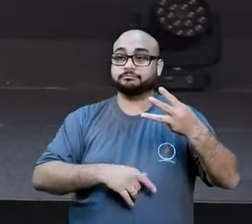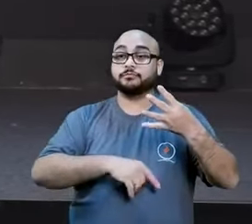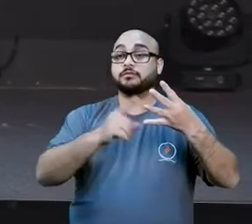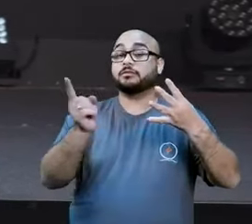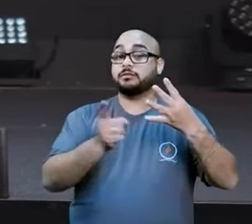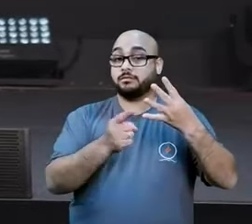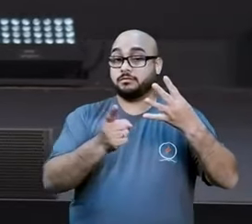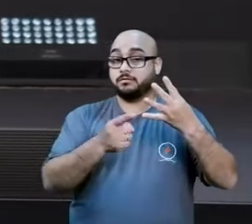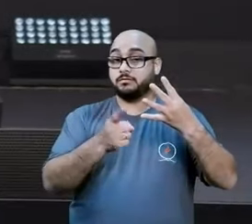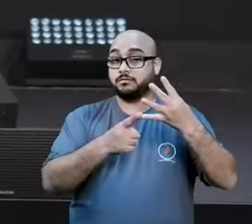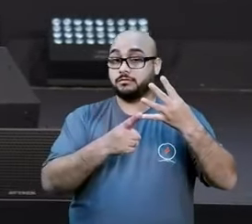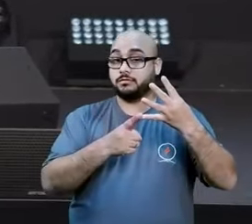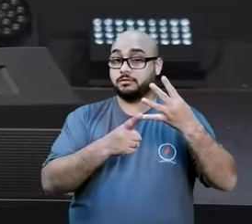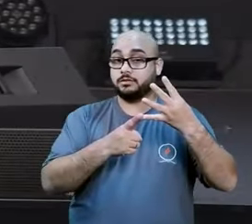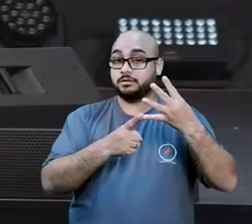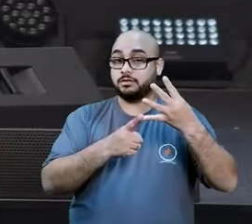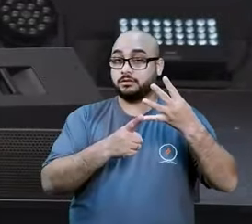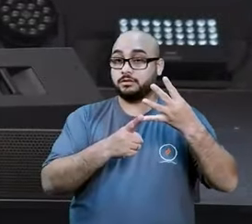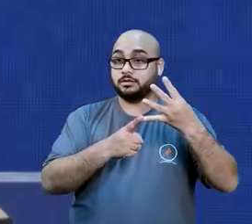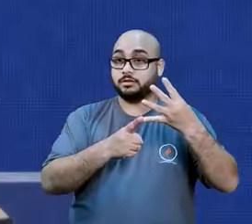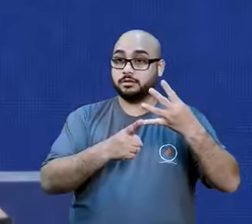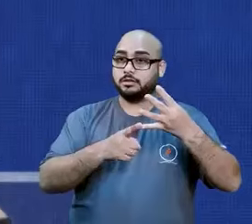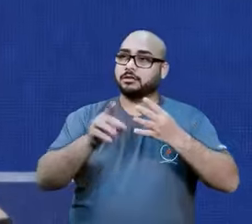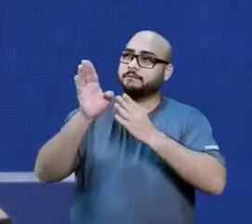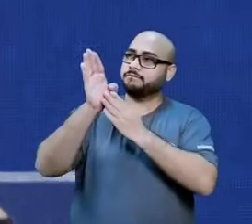age baseado na sua